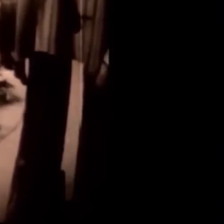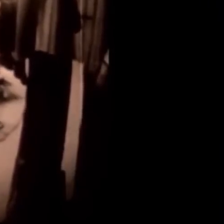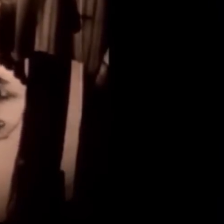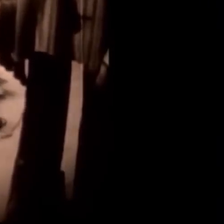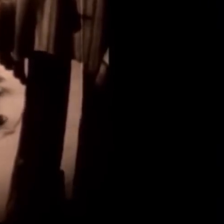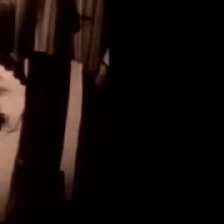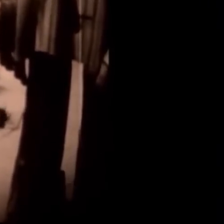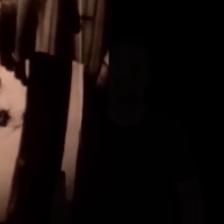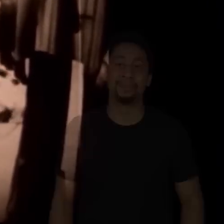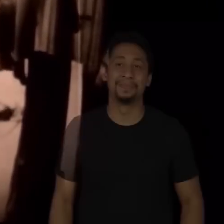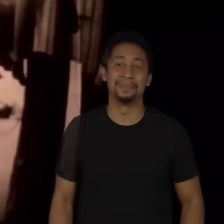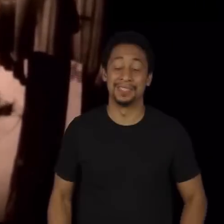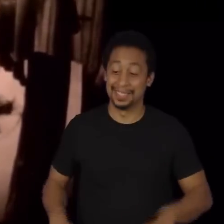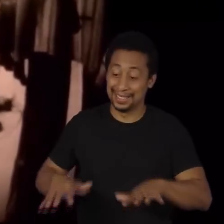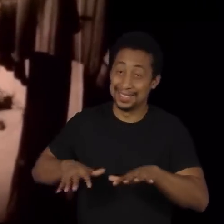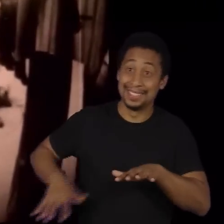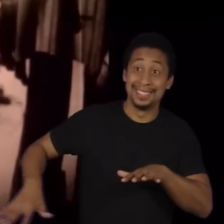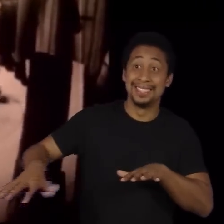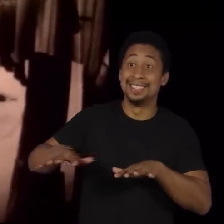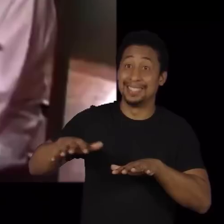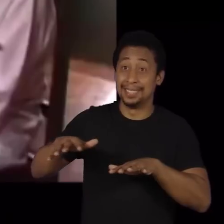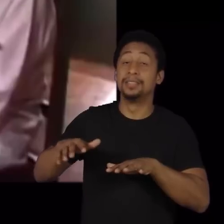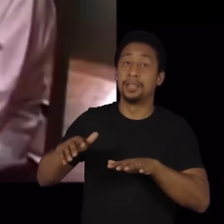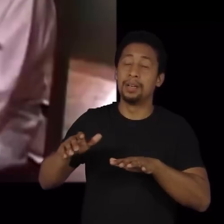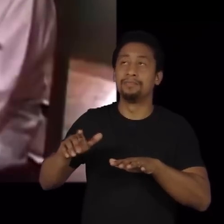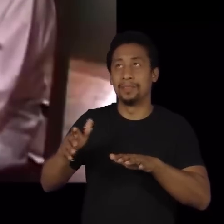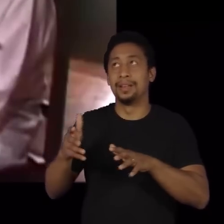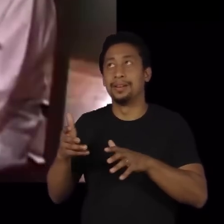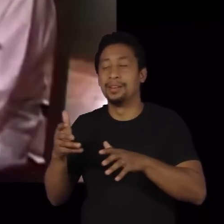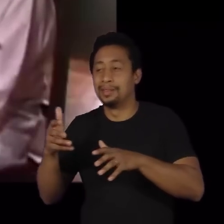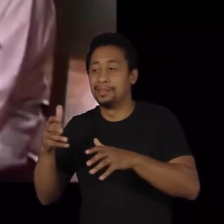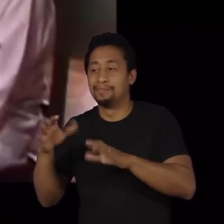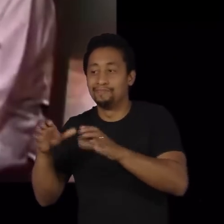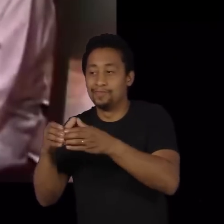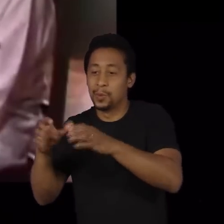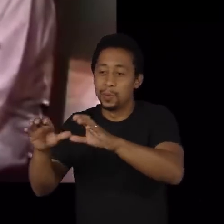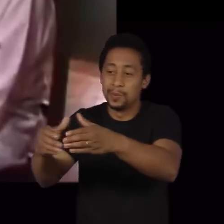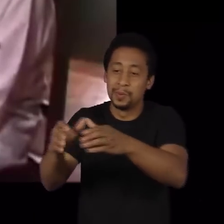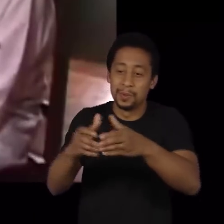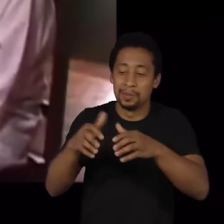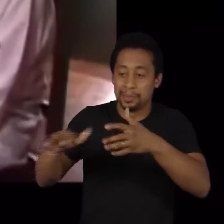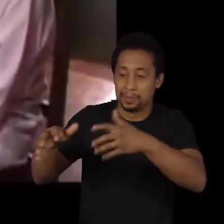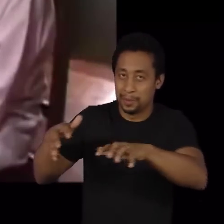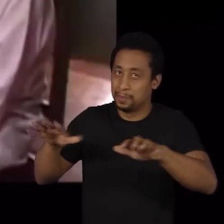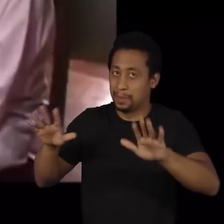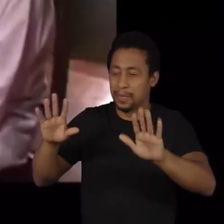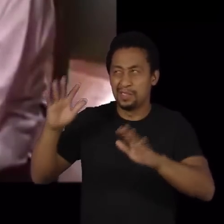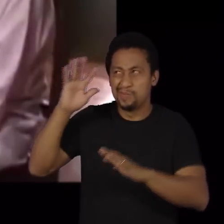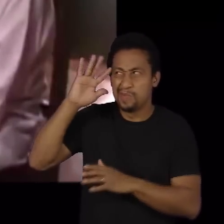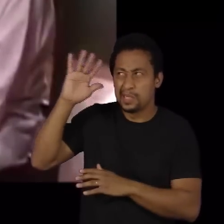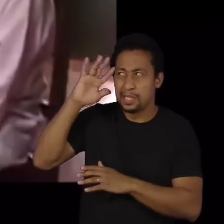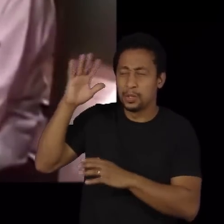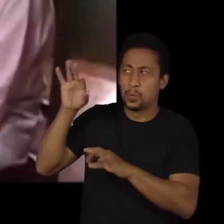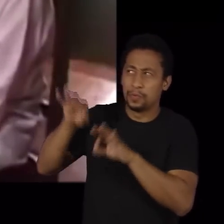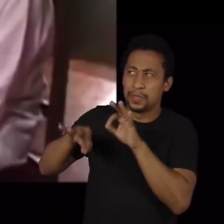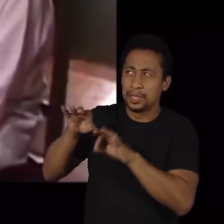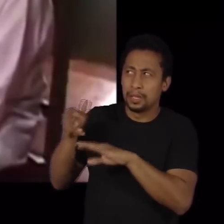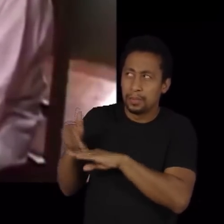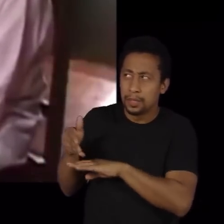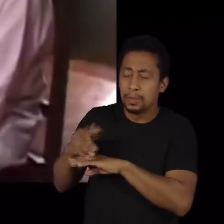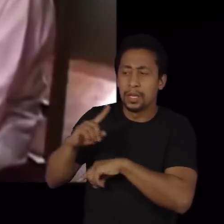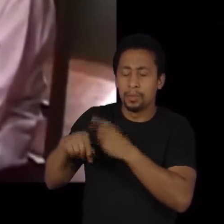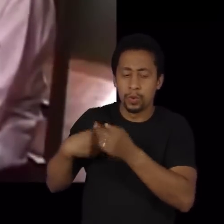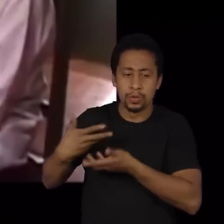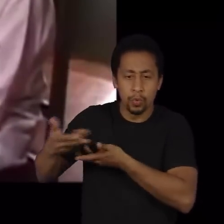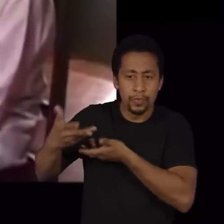Eu estava completamente dividida. Se eu caísse na oficina diretamente e começasse a viajar com ele, ia ficar sem dinheiro e